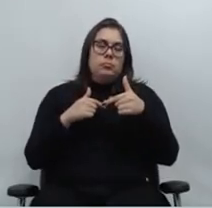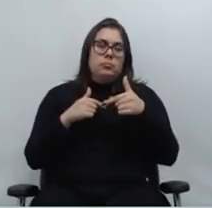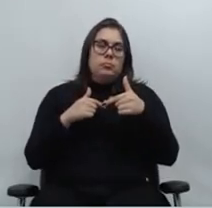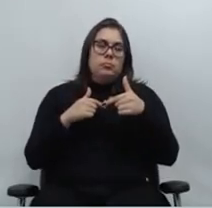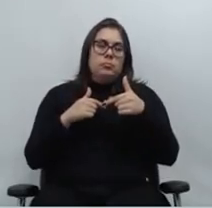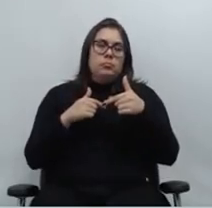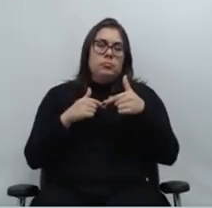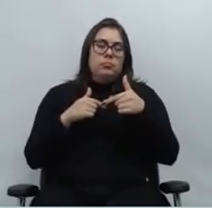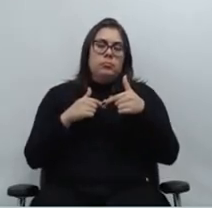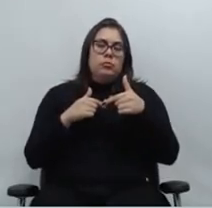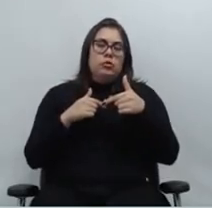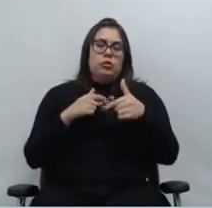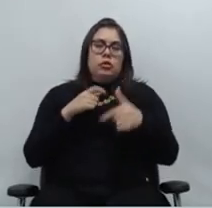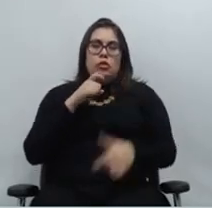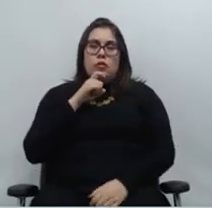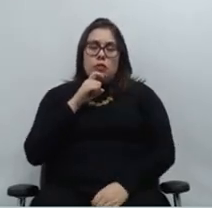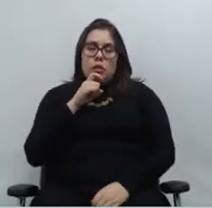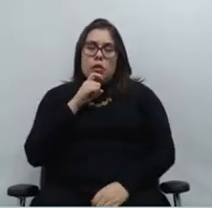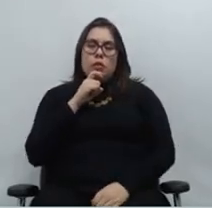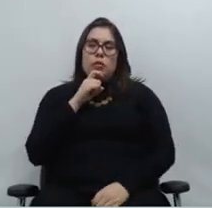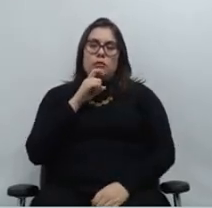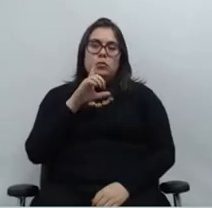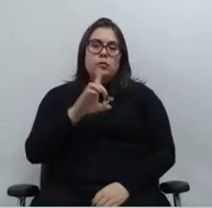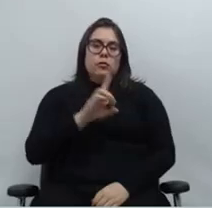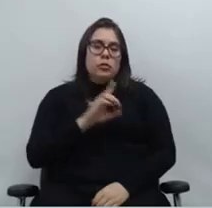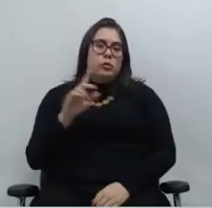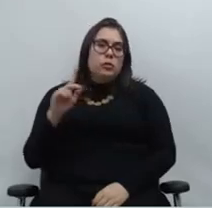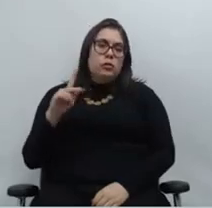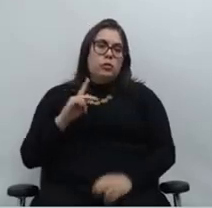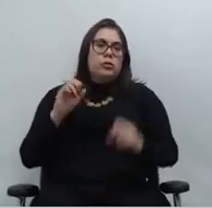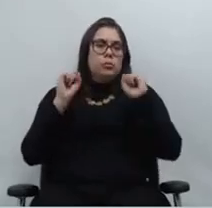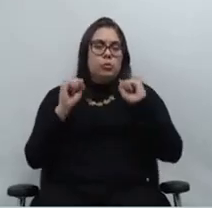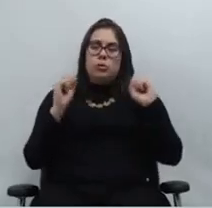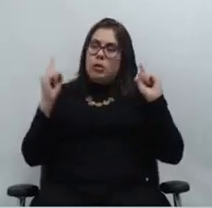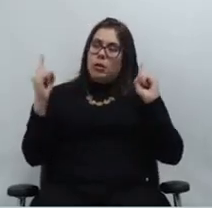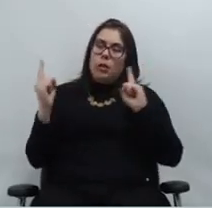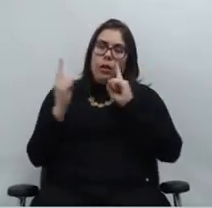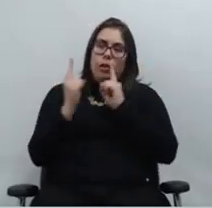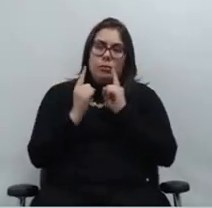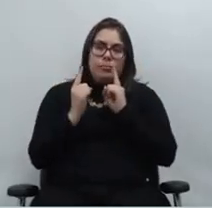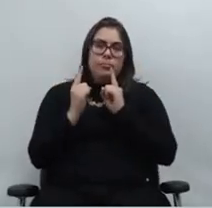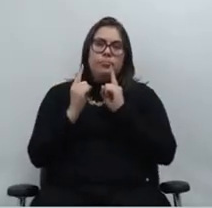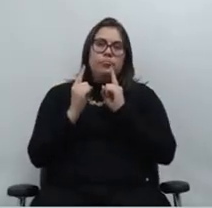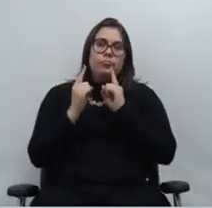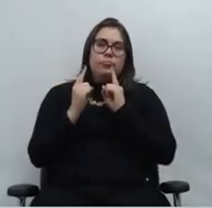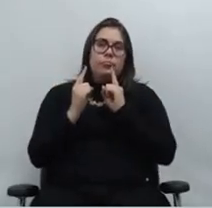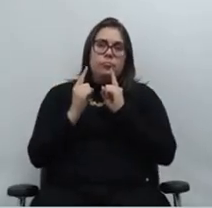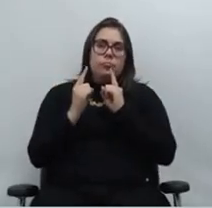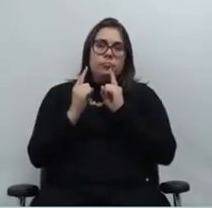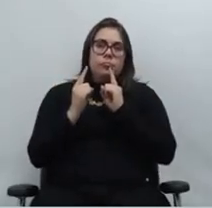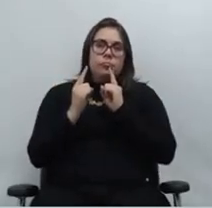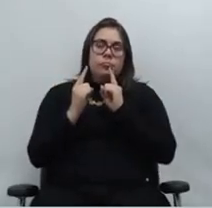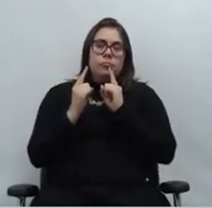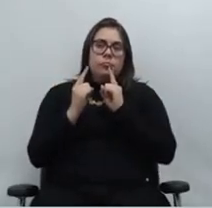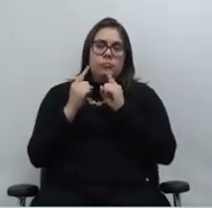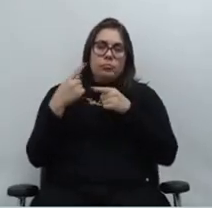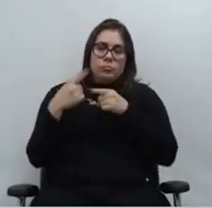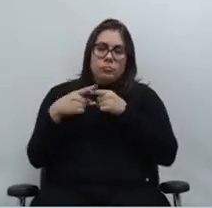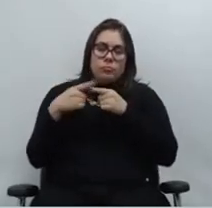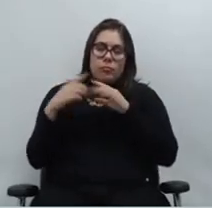operações de frio. Eles falaram para a Defensoria também se poderia atender, então poderia ser esse um caminho, além de ter deixado toda a Casa Militar